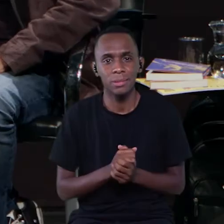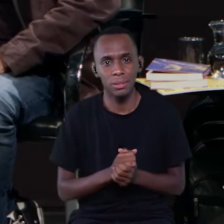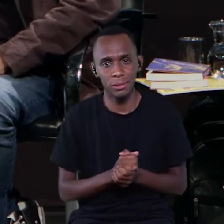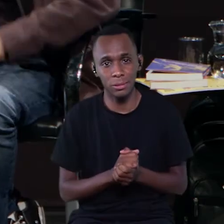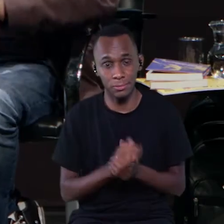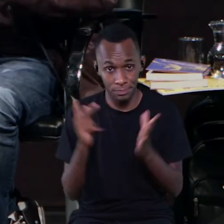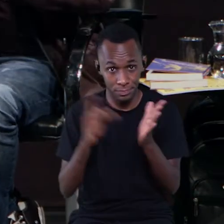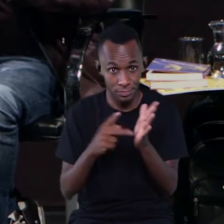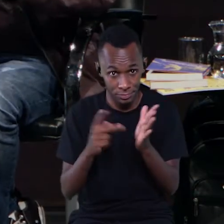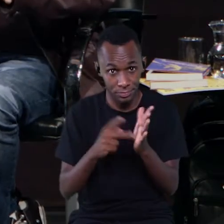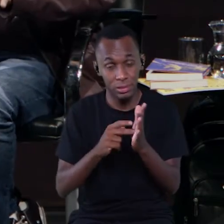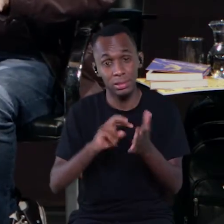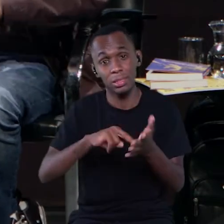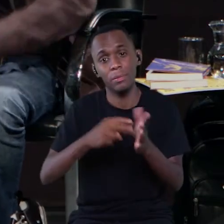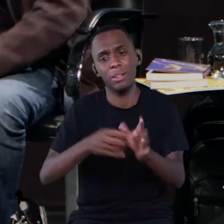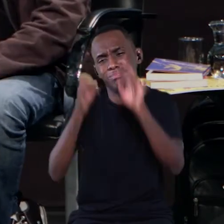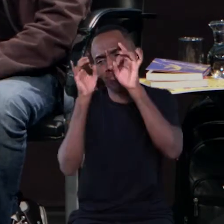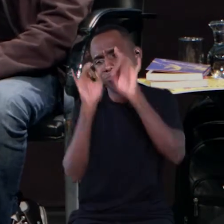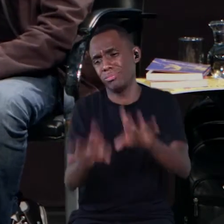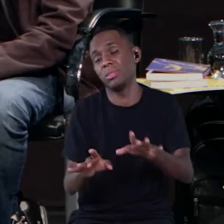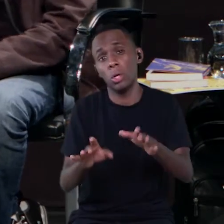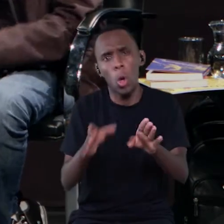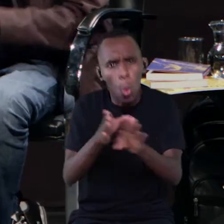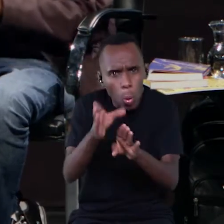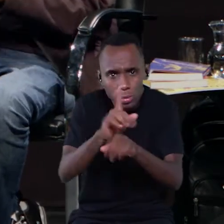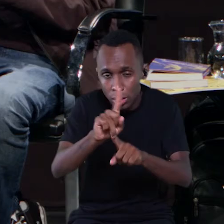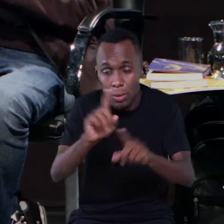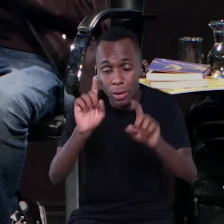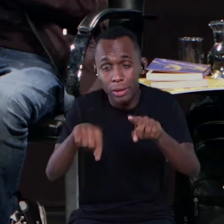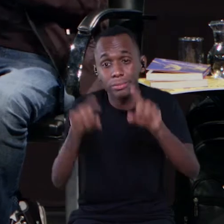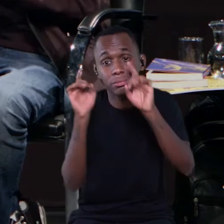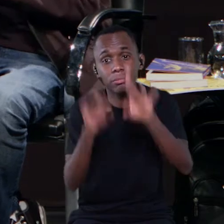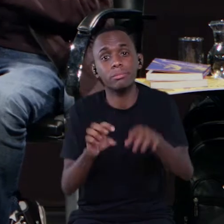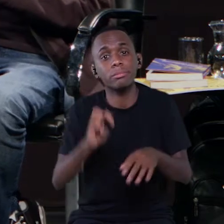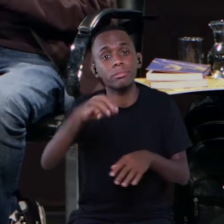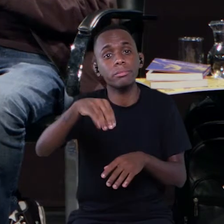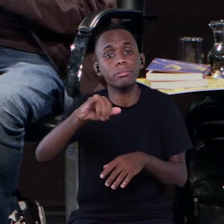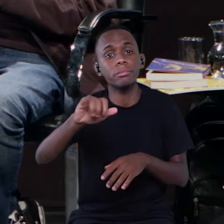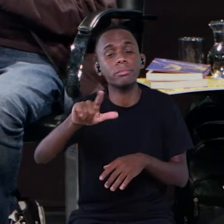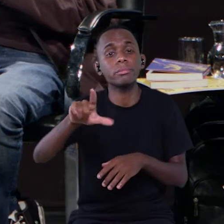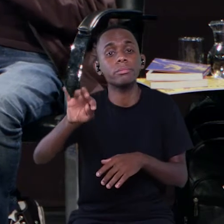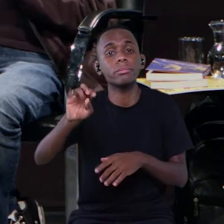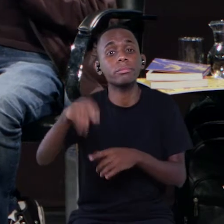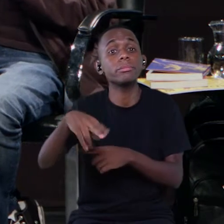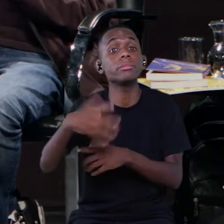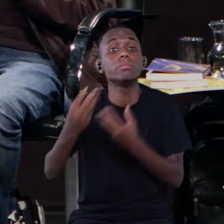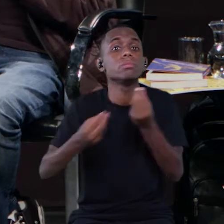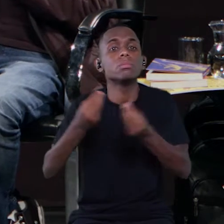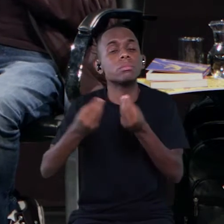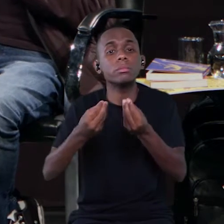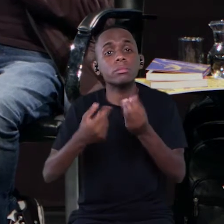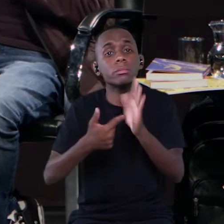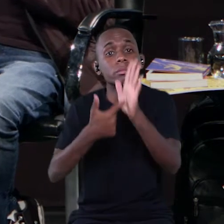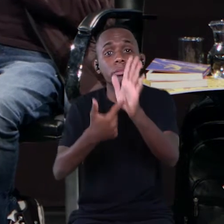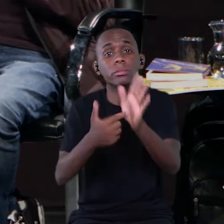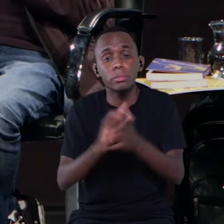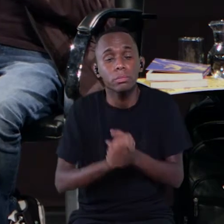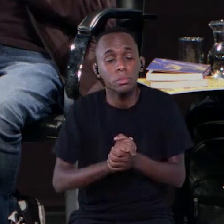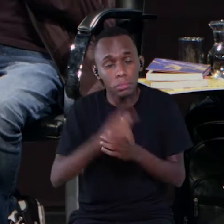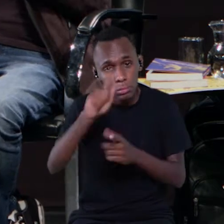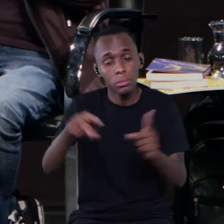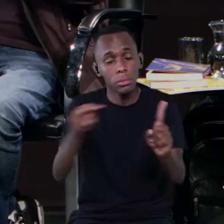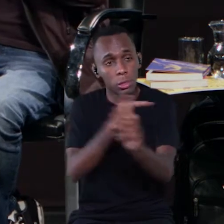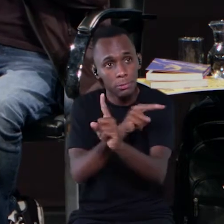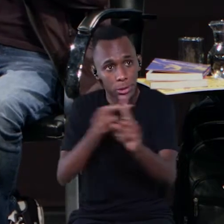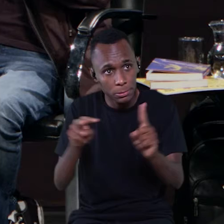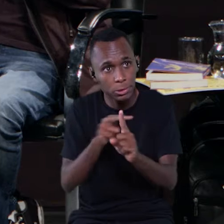Então, na verdade, é um livro de desistências, de não conselhos. E o Milton Nascimento entra onde nesse livro? Exatamente nessa